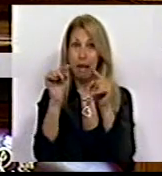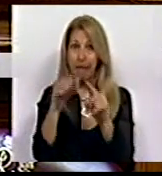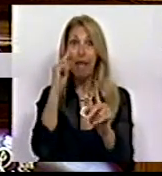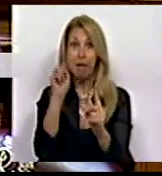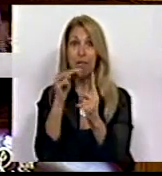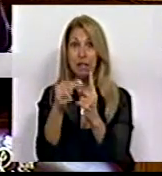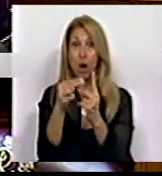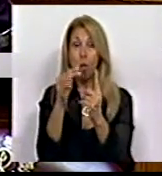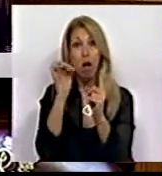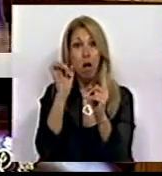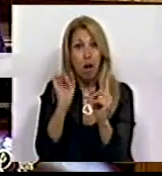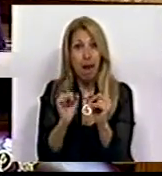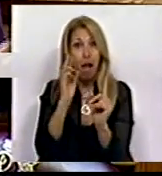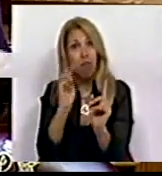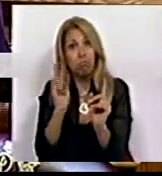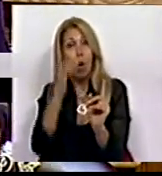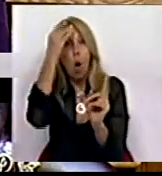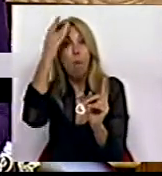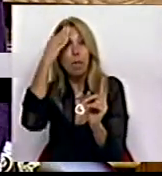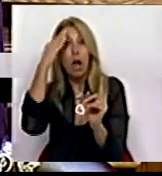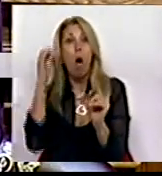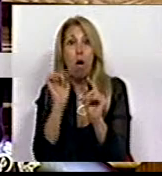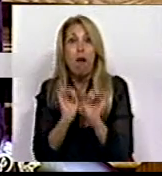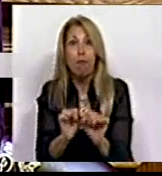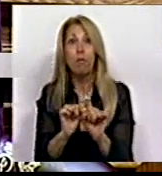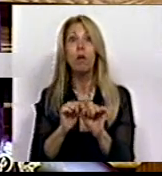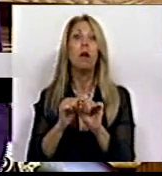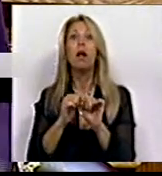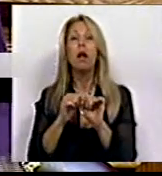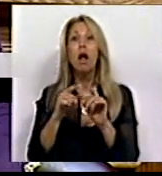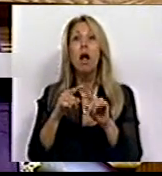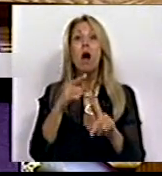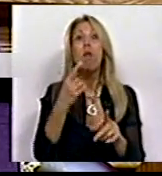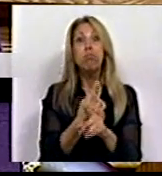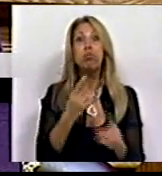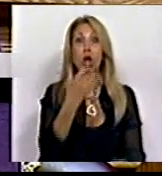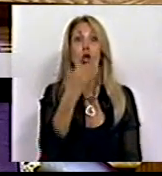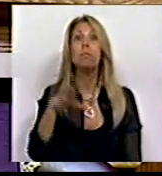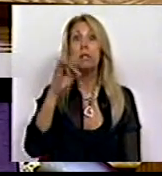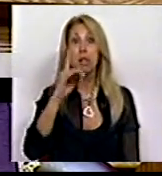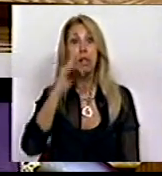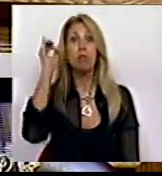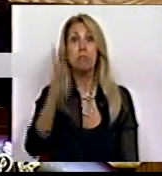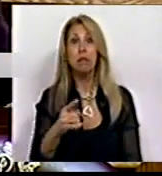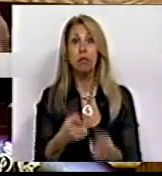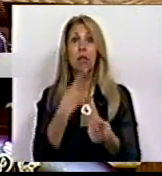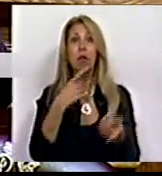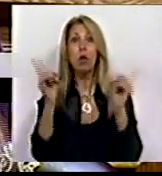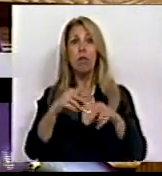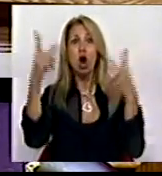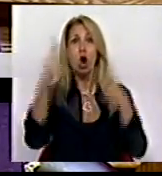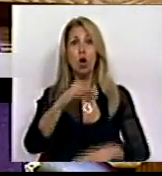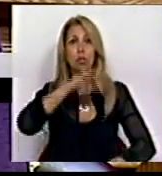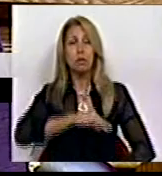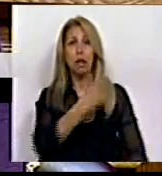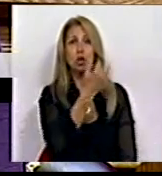PSD tem de que, em 2016, pretende novamente impor novos cortes nos salários de